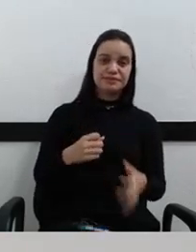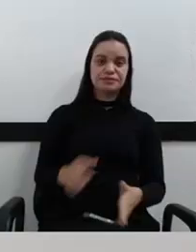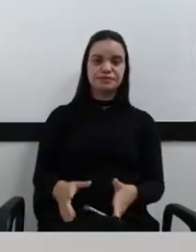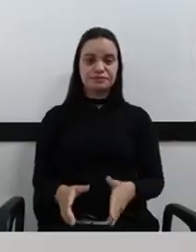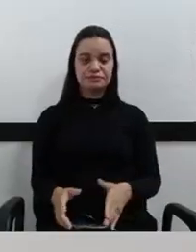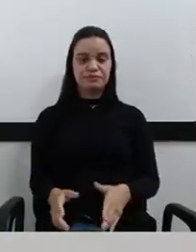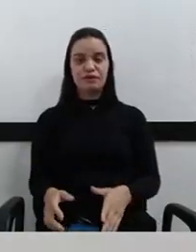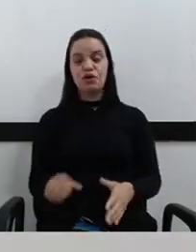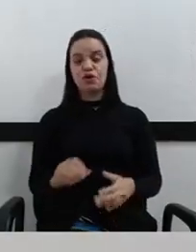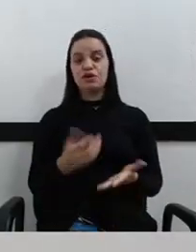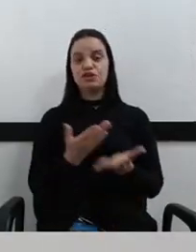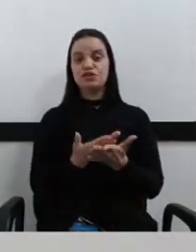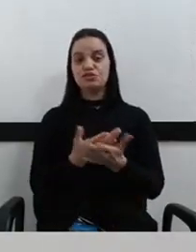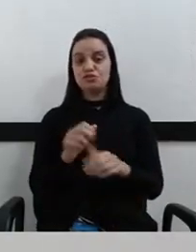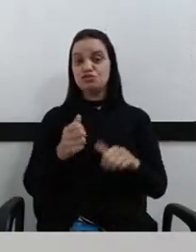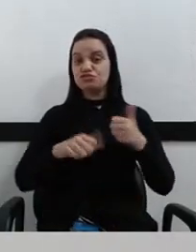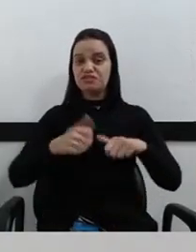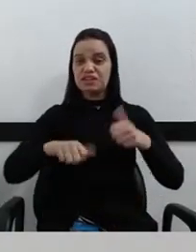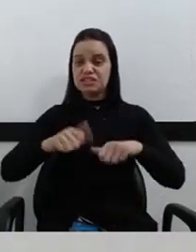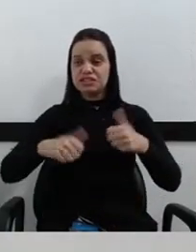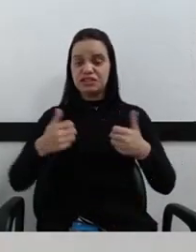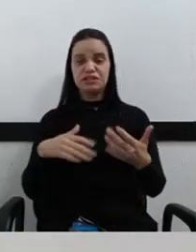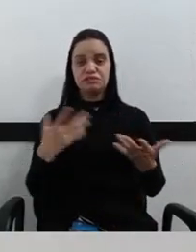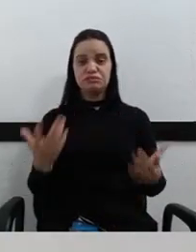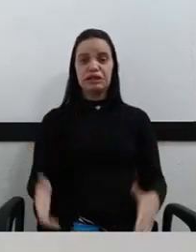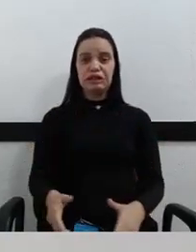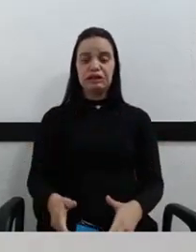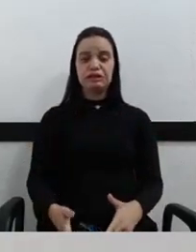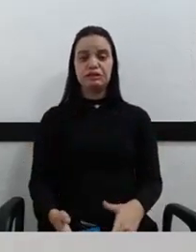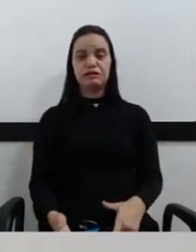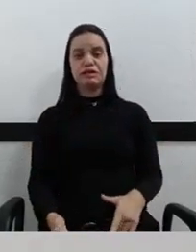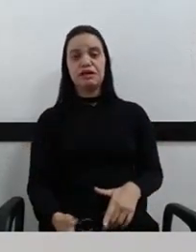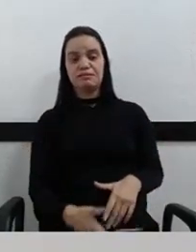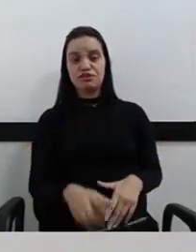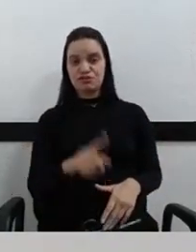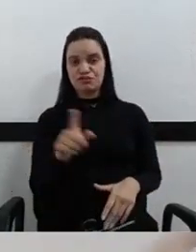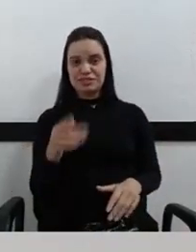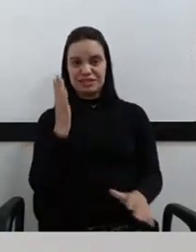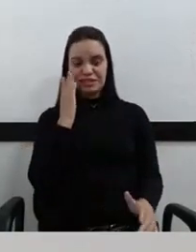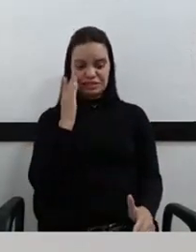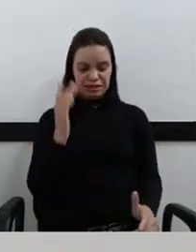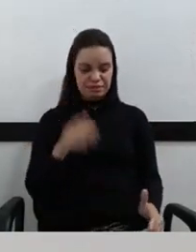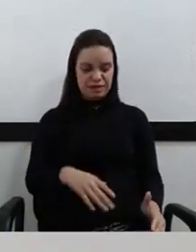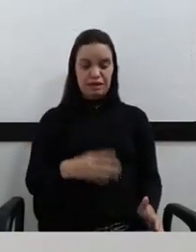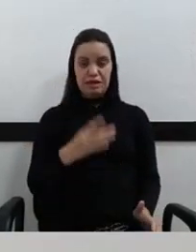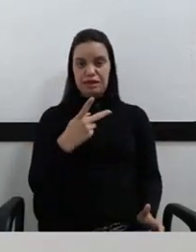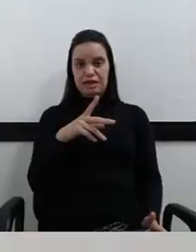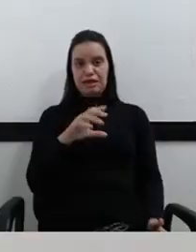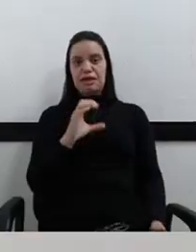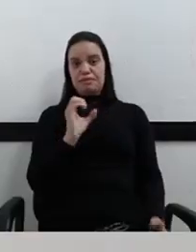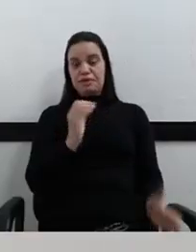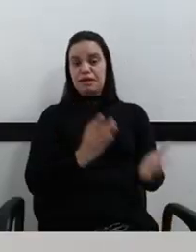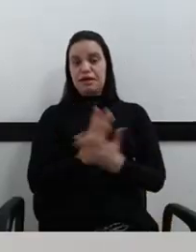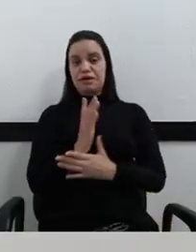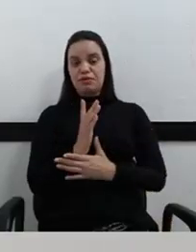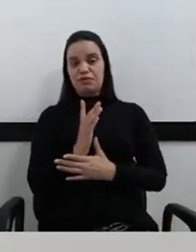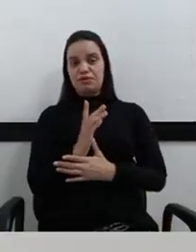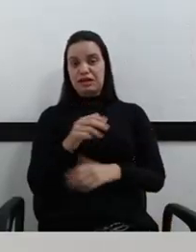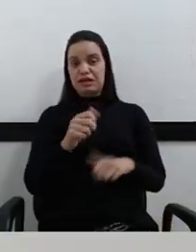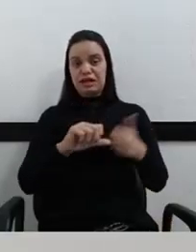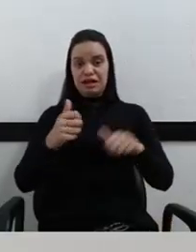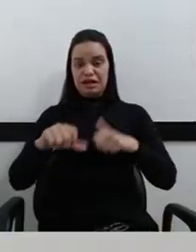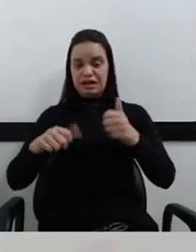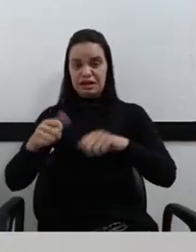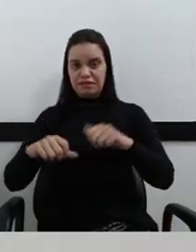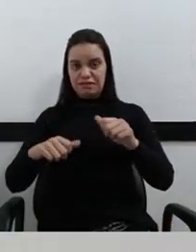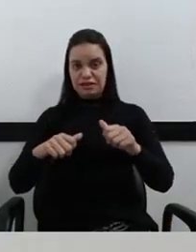para avaliação disso, e ela está correta. Teoricamente, nós temos que ter um estudo disso aí. Mas vocês têm ideia que nem a PEC que vai ser aprovada tem uma avaliação de qual